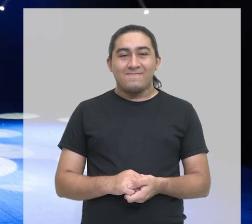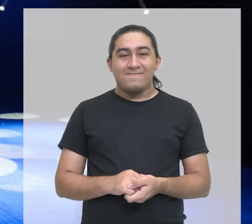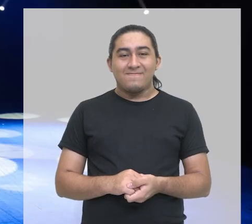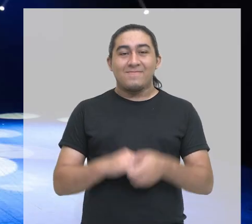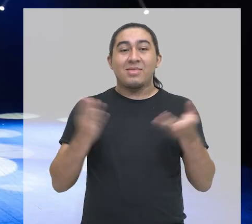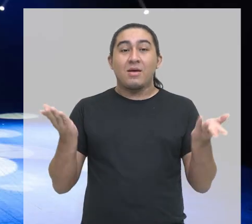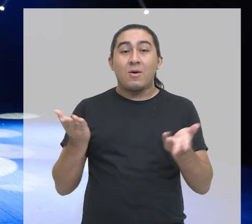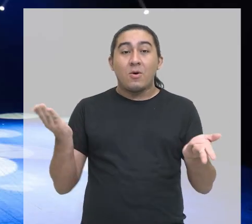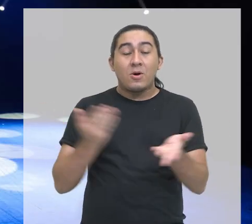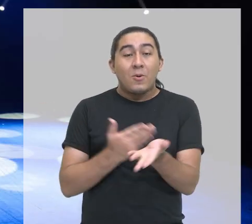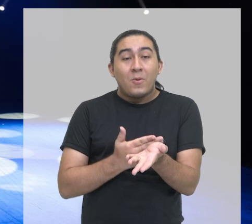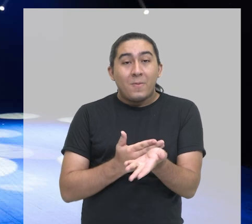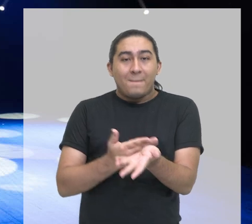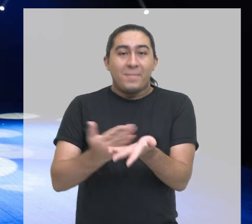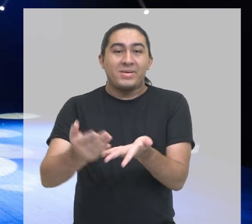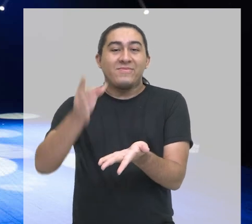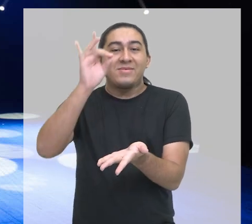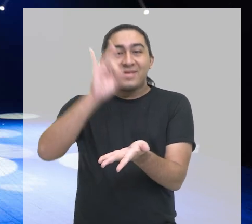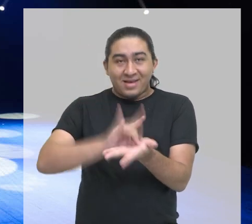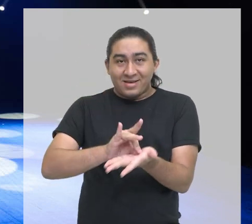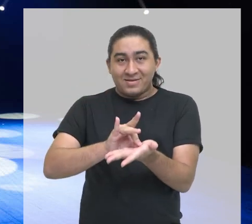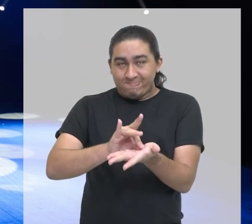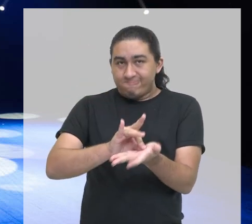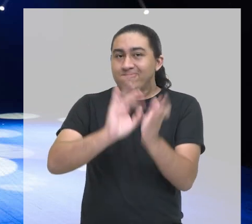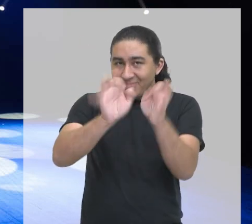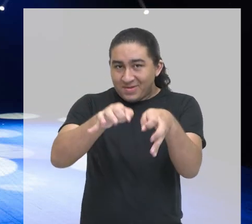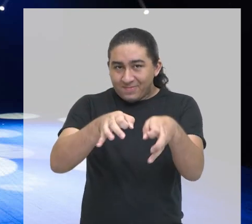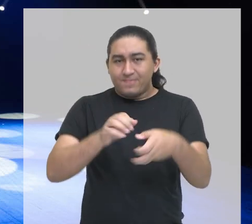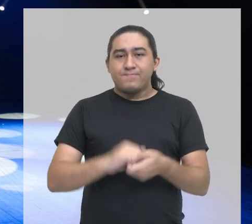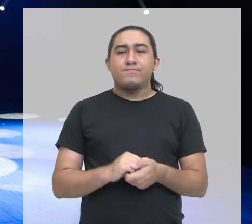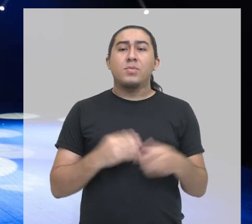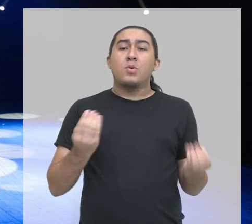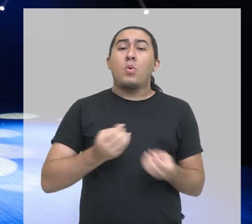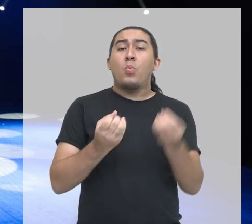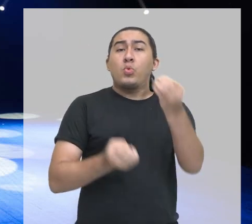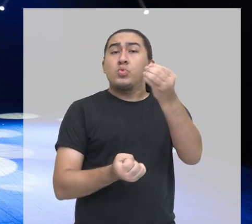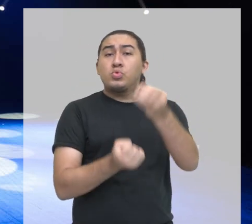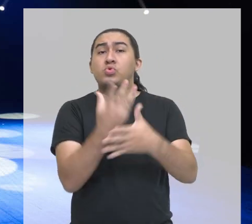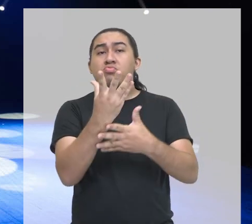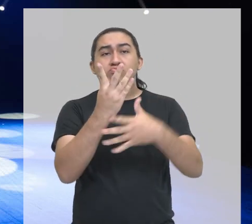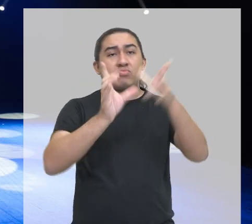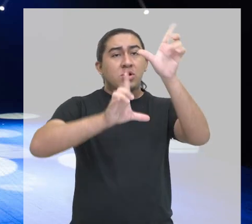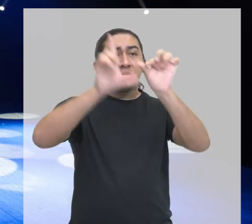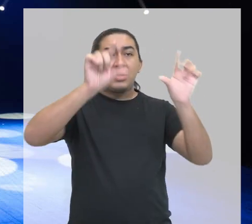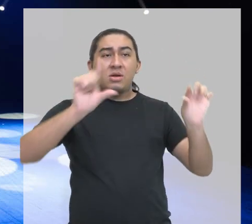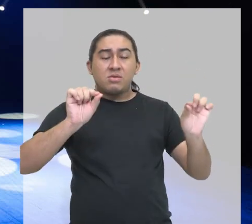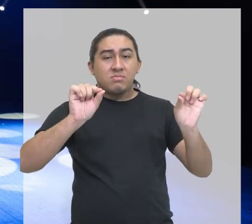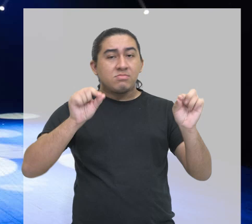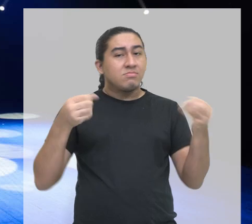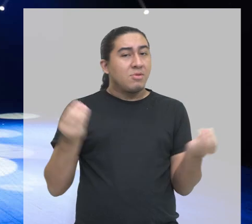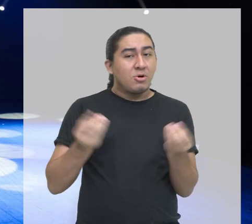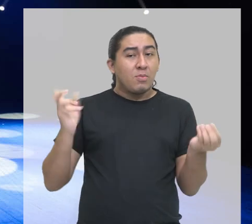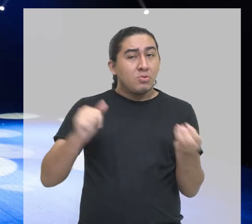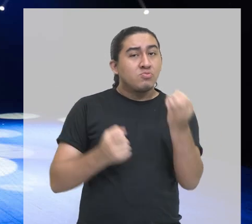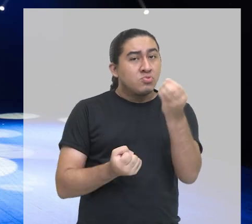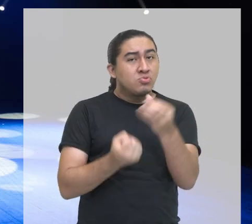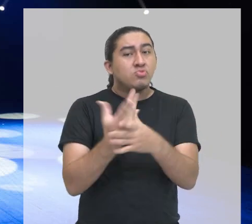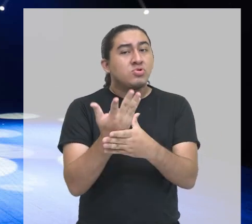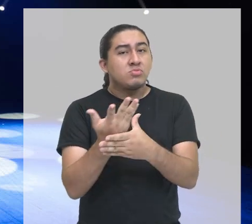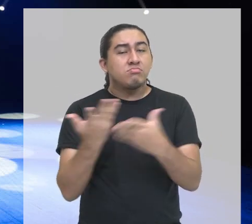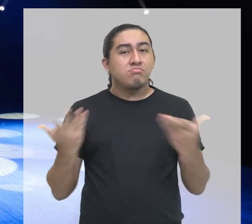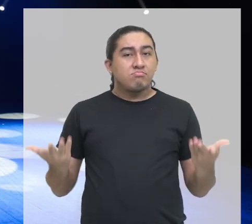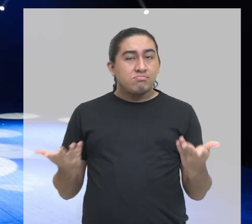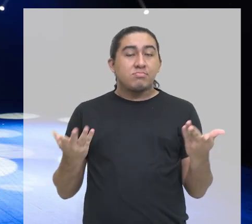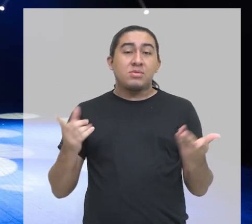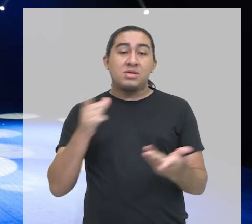Vamos começar, obviamente, pelo começo, né? Como que nascem as estrelas, né? Como que elas surgem?